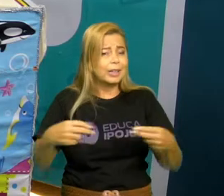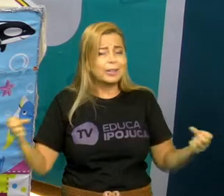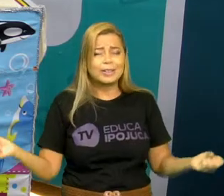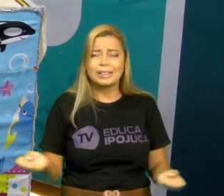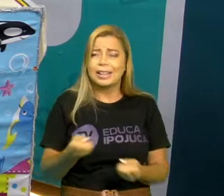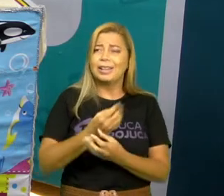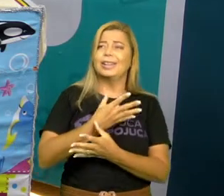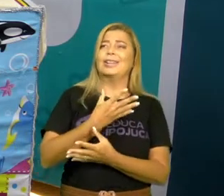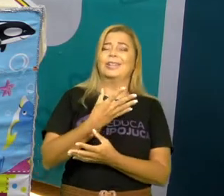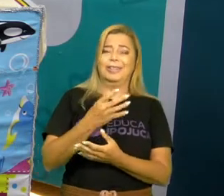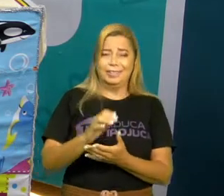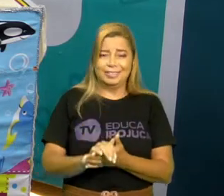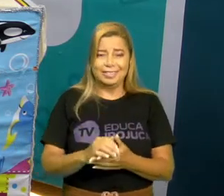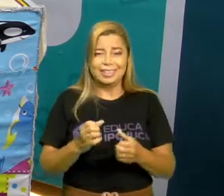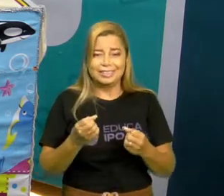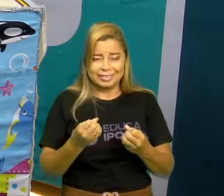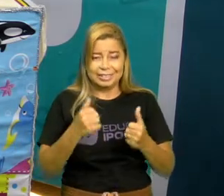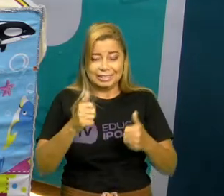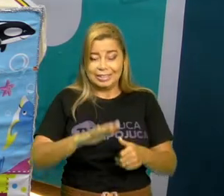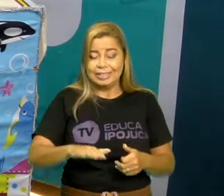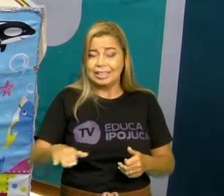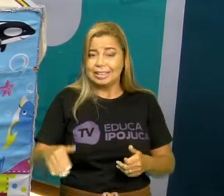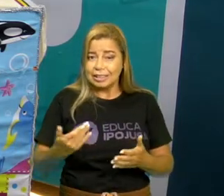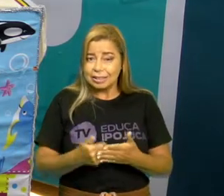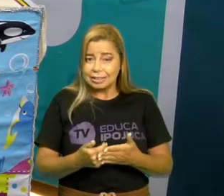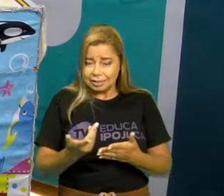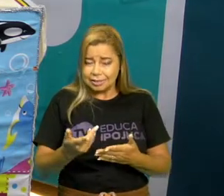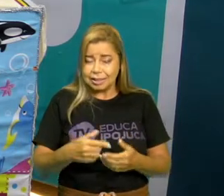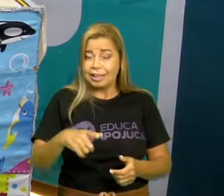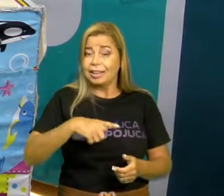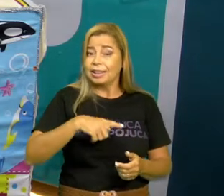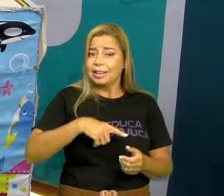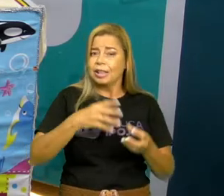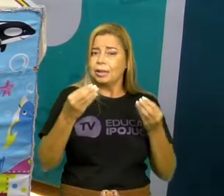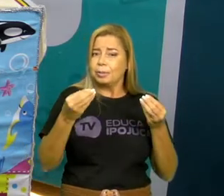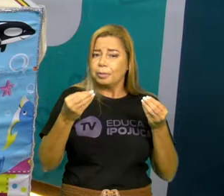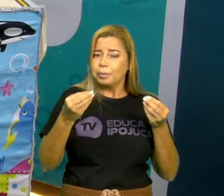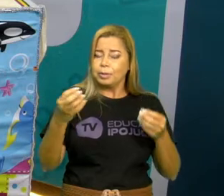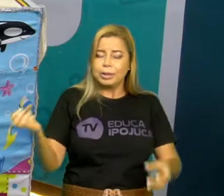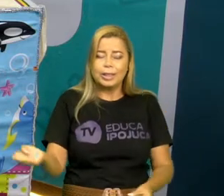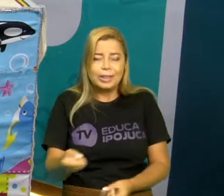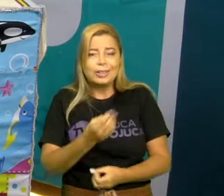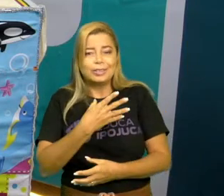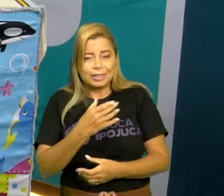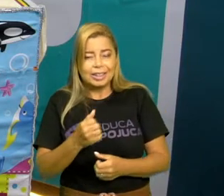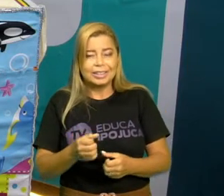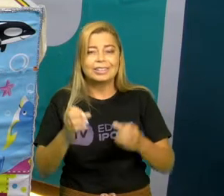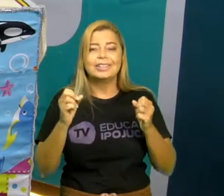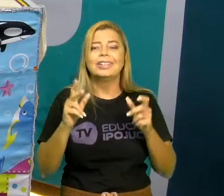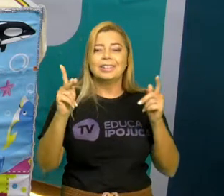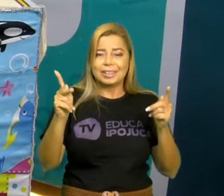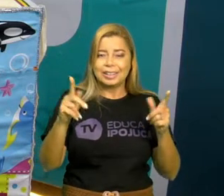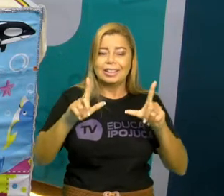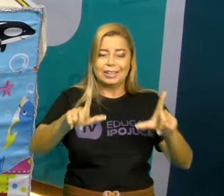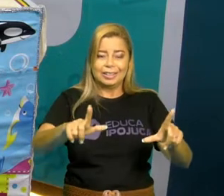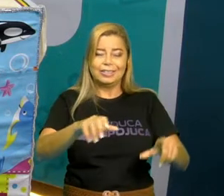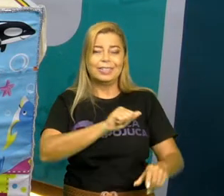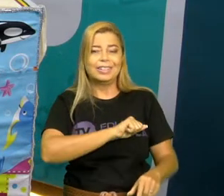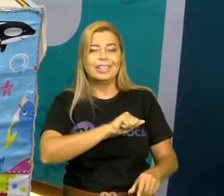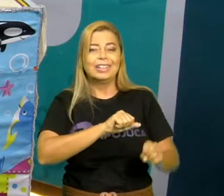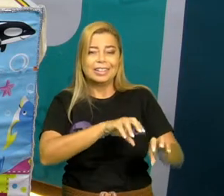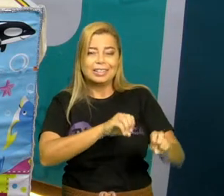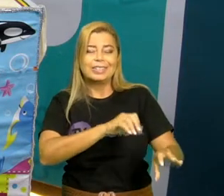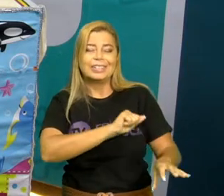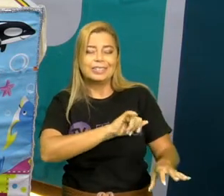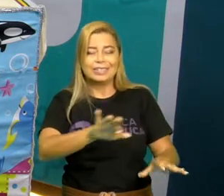isso, Leiturinha? Então, criançada, não perde, tá? Vai ter muitas novidades. Ficam todos ligadinhos na TV Educa e Pojuca, né,